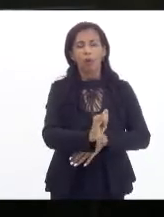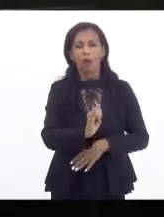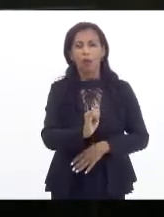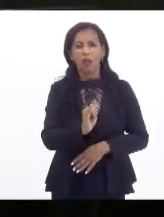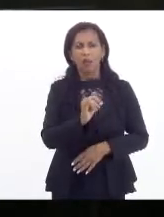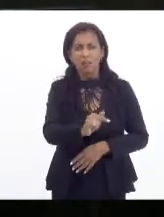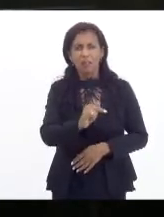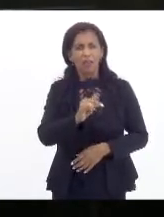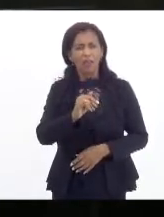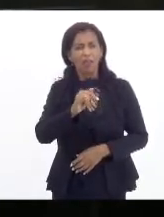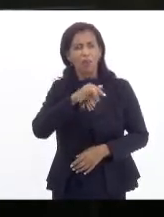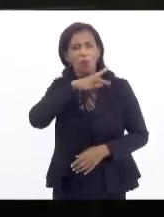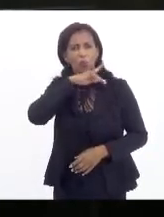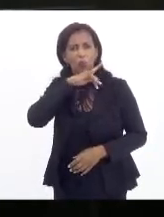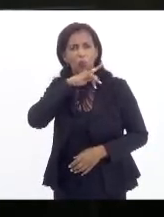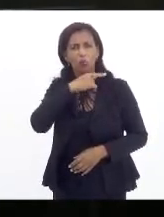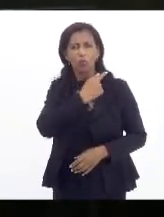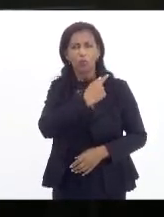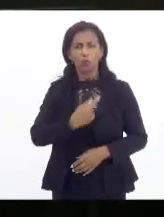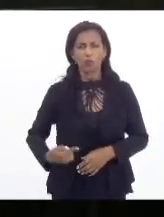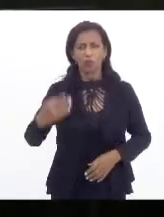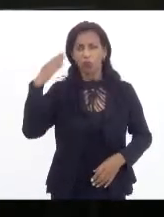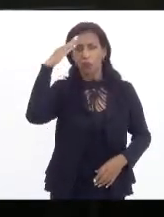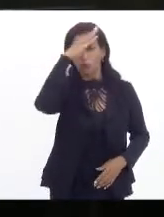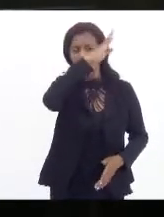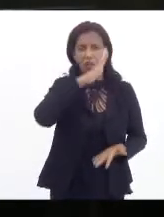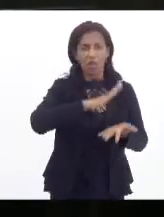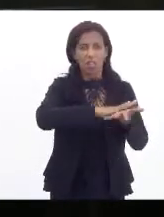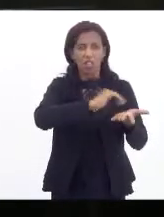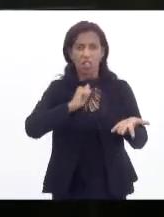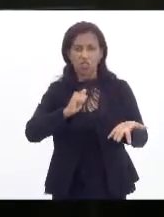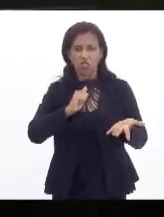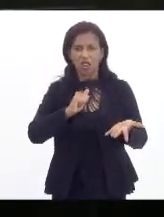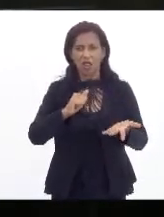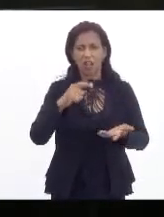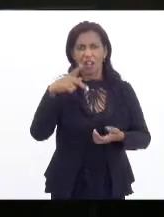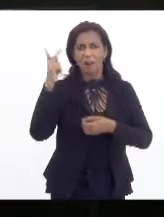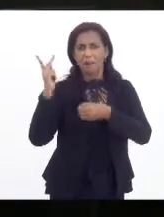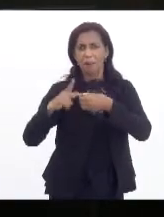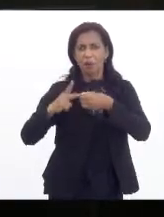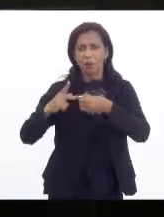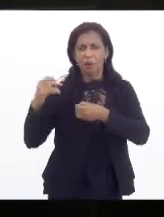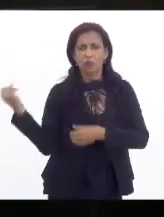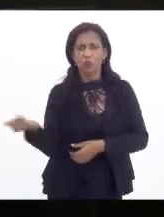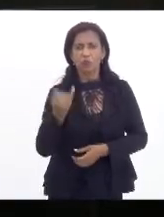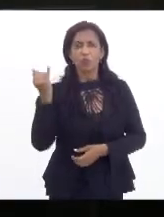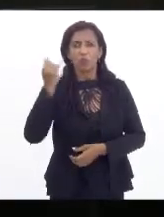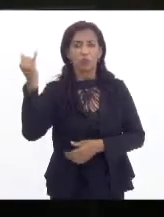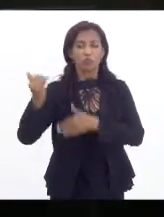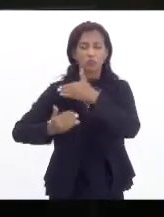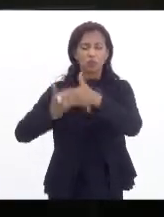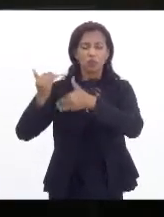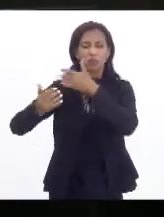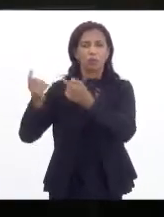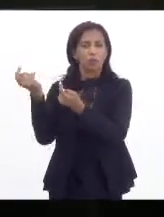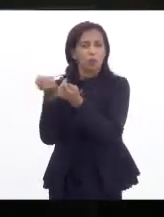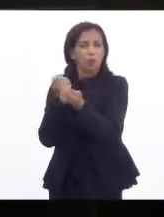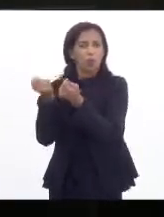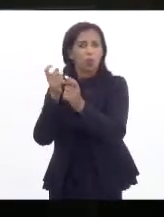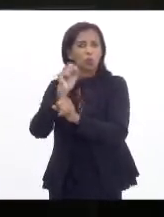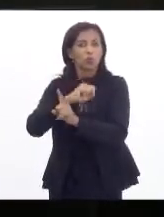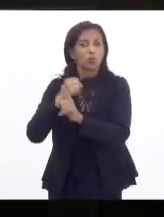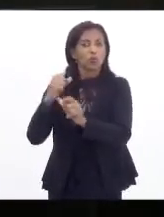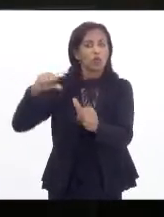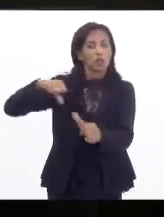o equívoco e a crueldade do governo Bolsonaro em retirar a Petrobras do seu papel estratégico de desenvolvimento econômico e social e